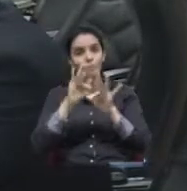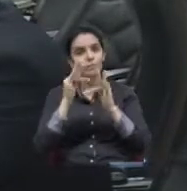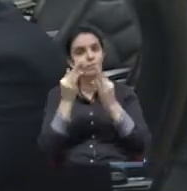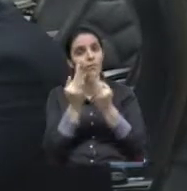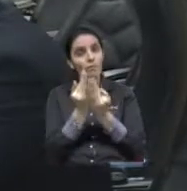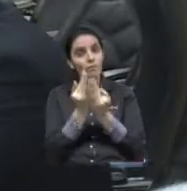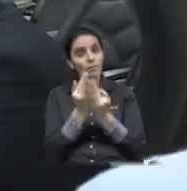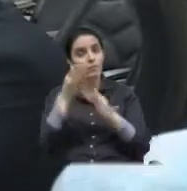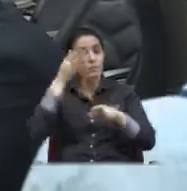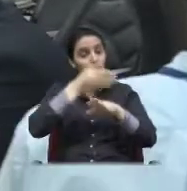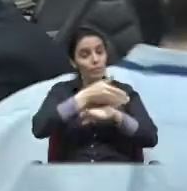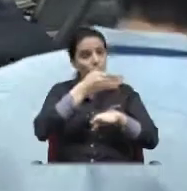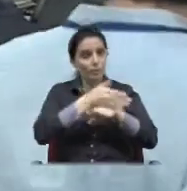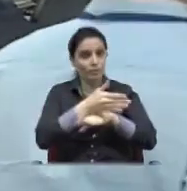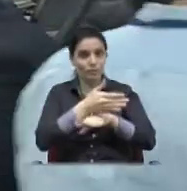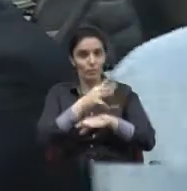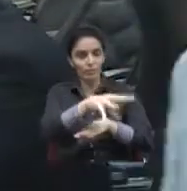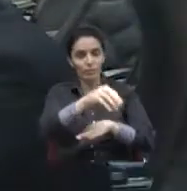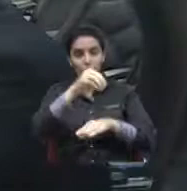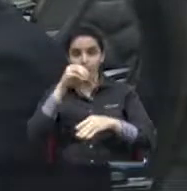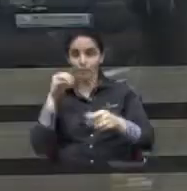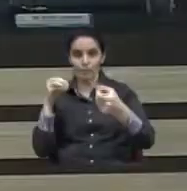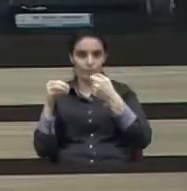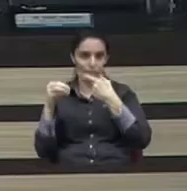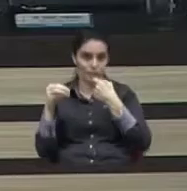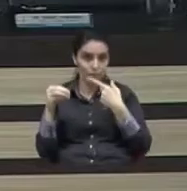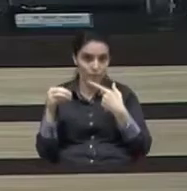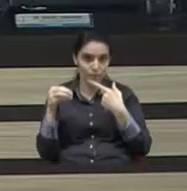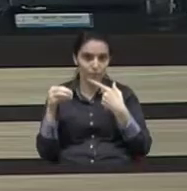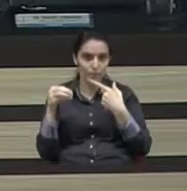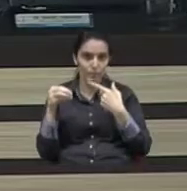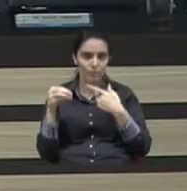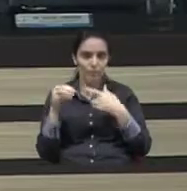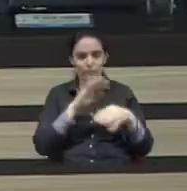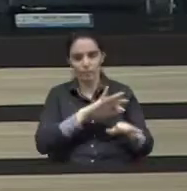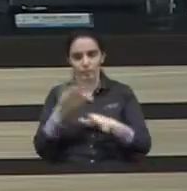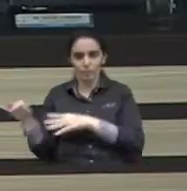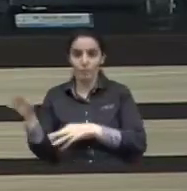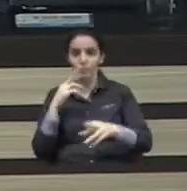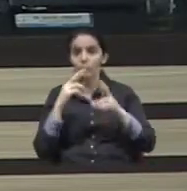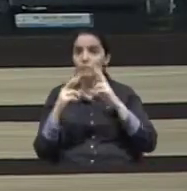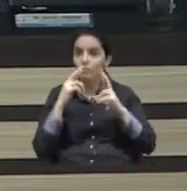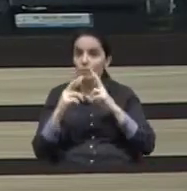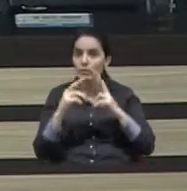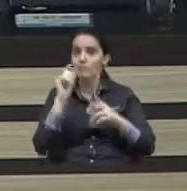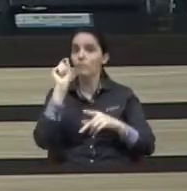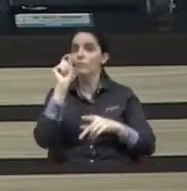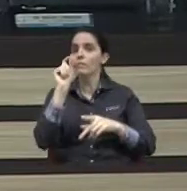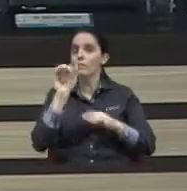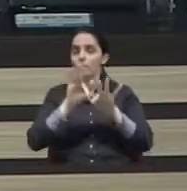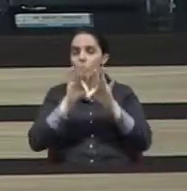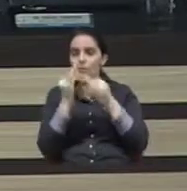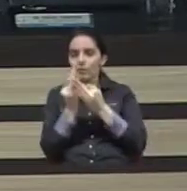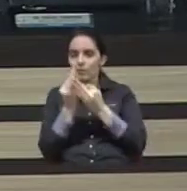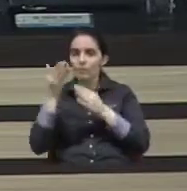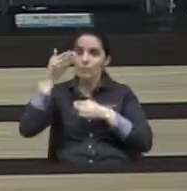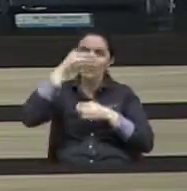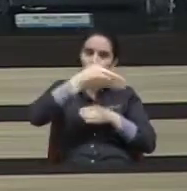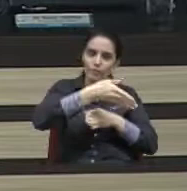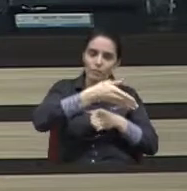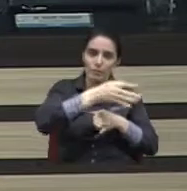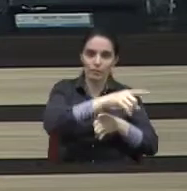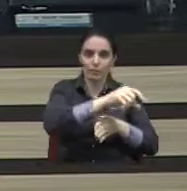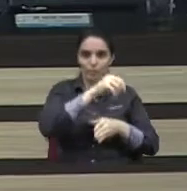buscar essas medicações. Então, a reclamação veio muito em conta disso, da família que vai buscar. Então, se